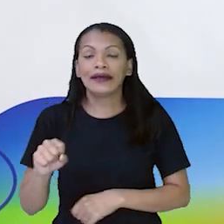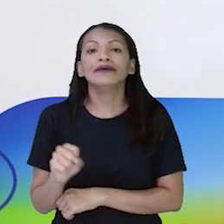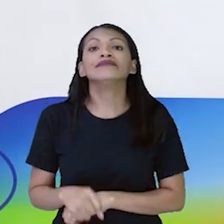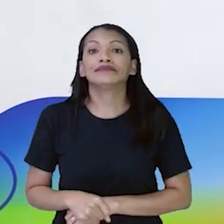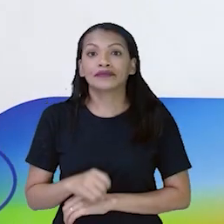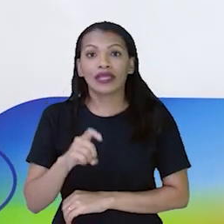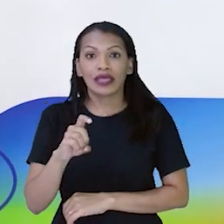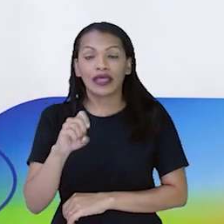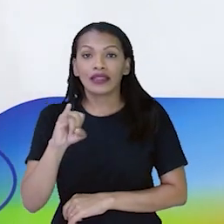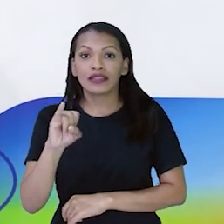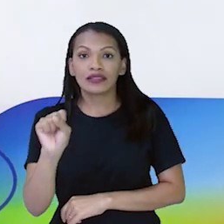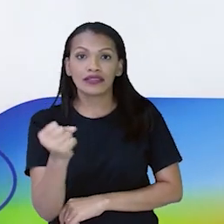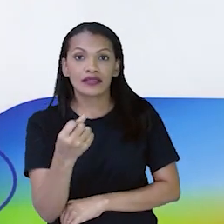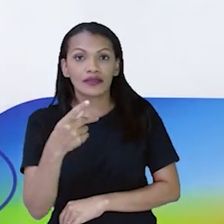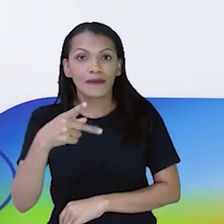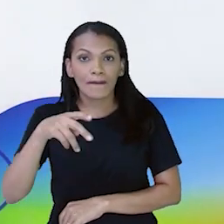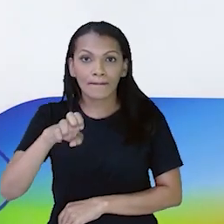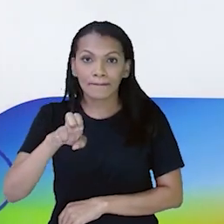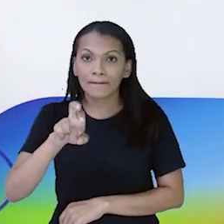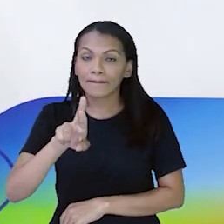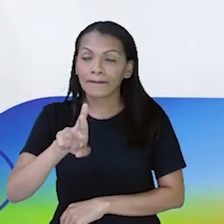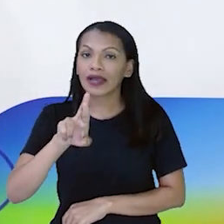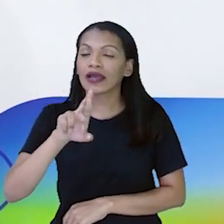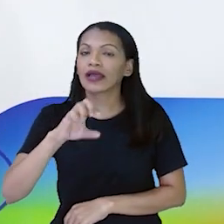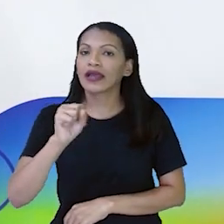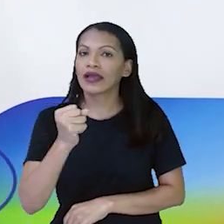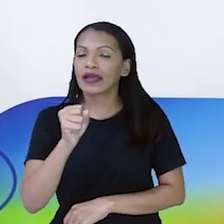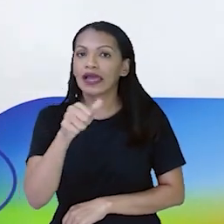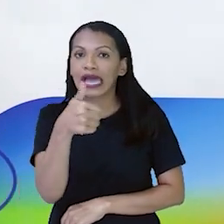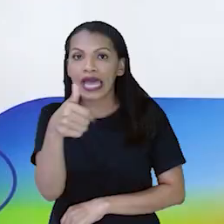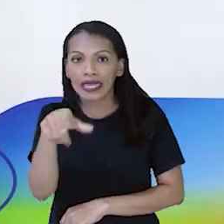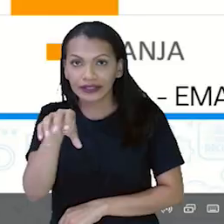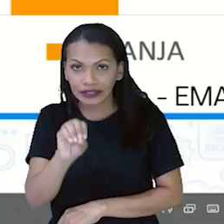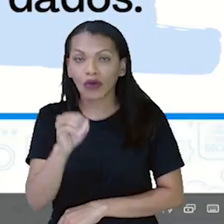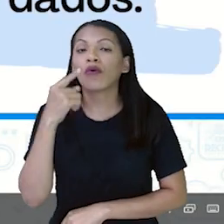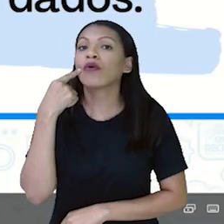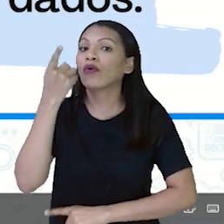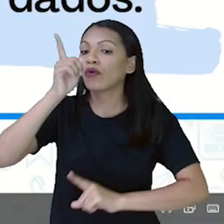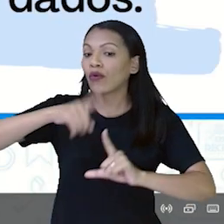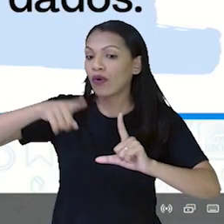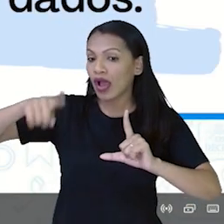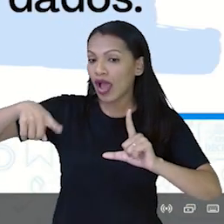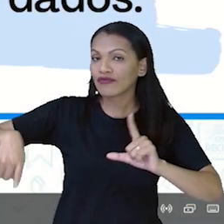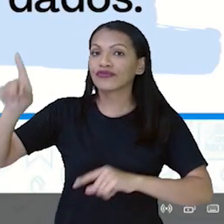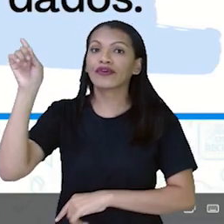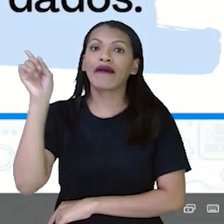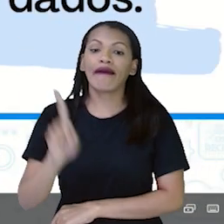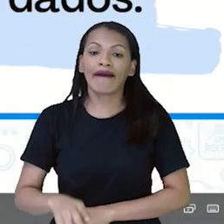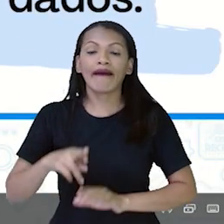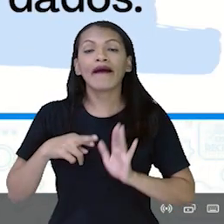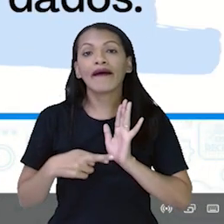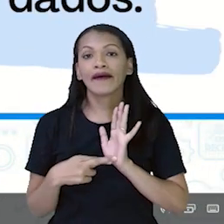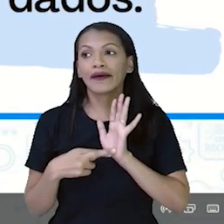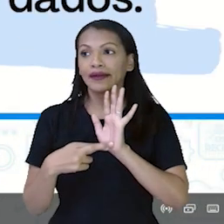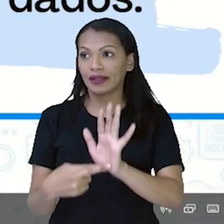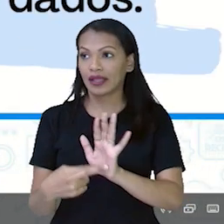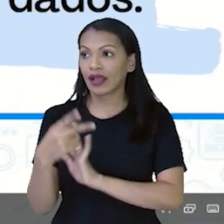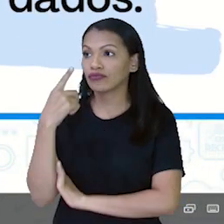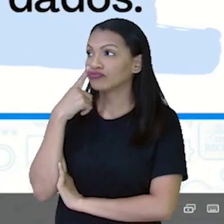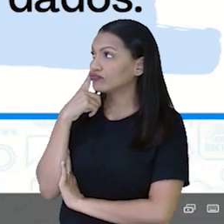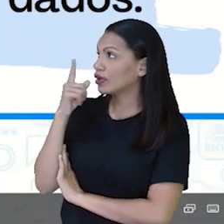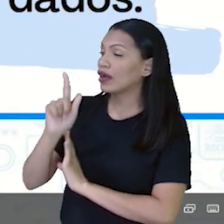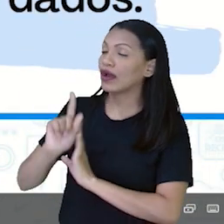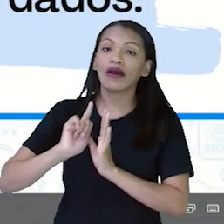se dispersando. Então, gráfico, como eu estou botando aqui, olha, é uma representação geométrica